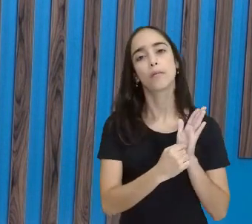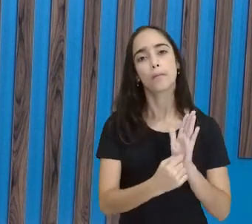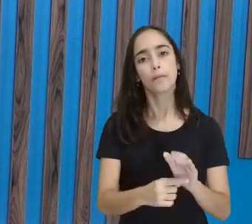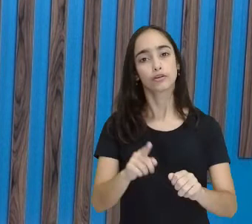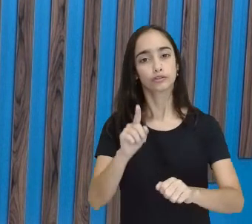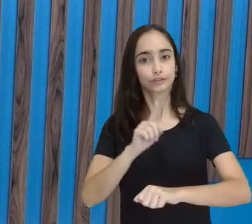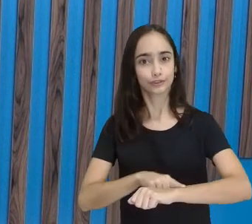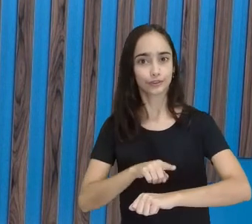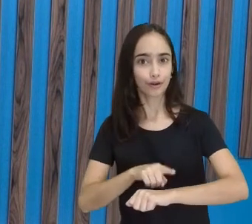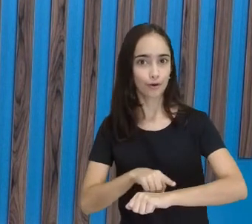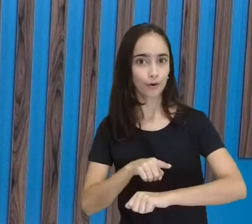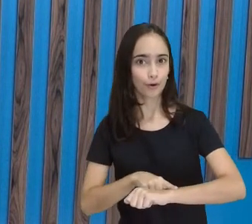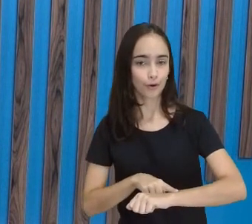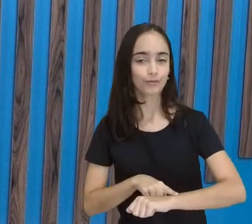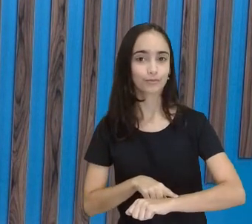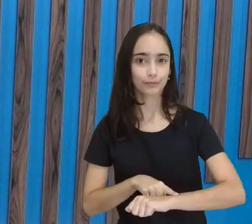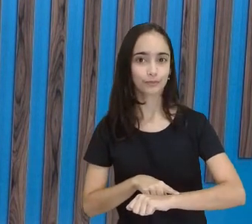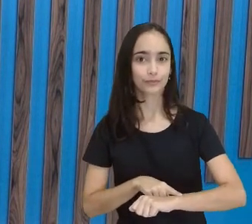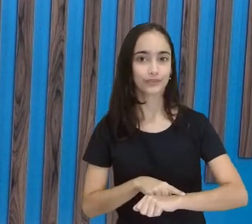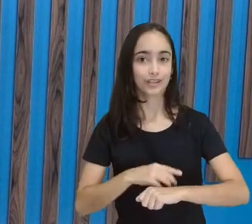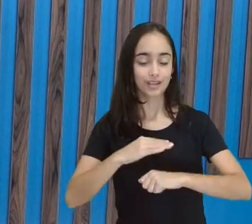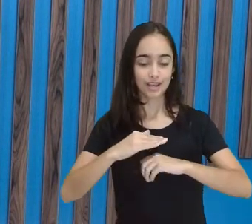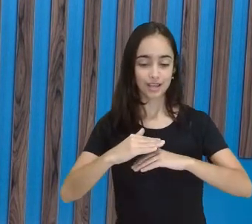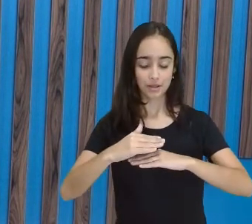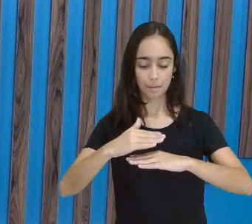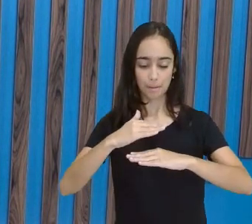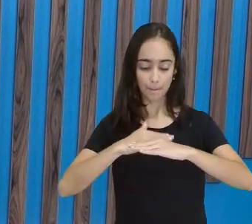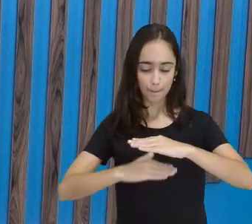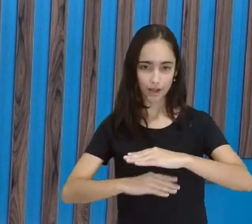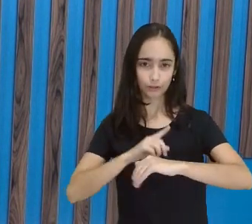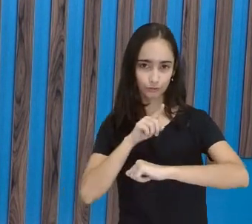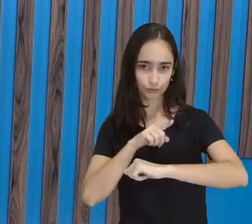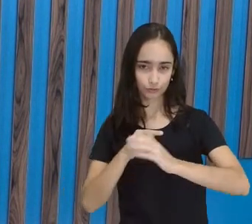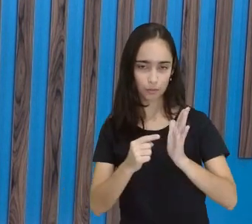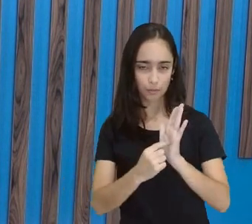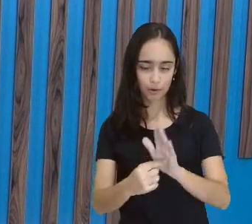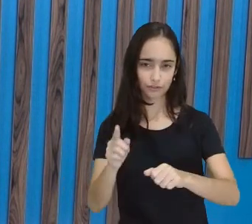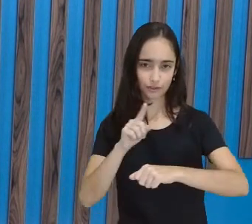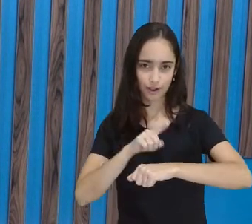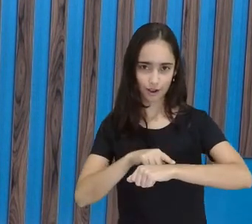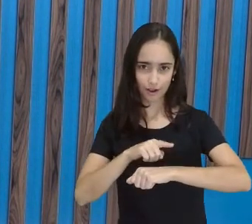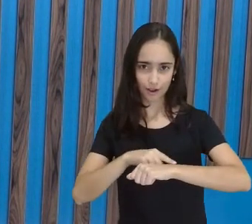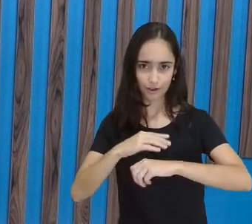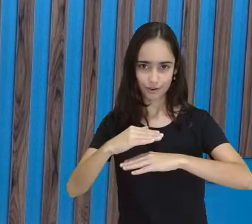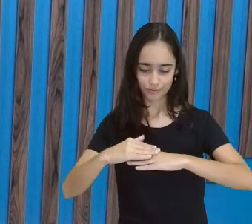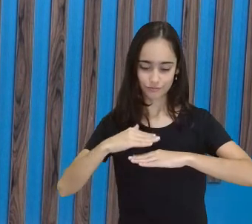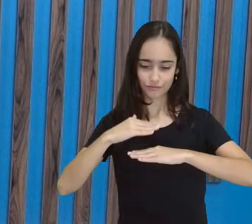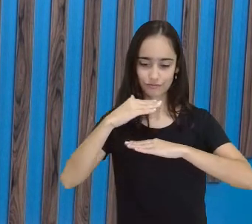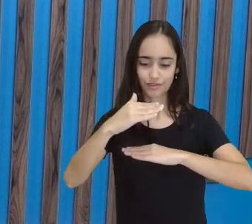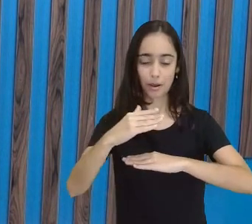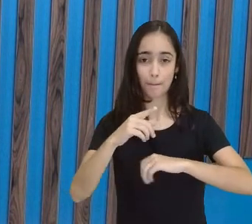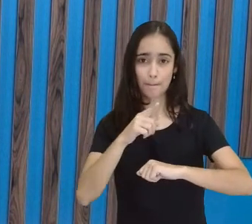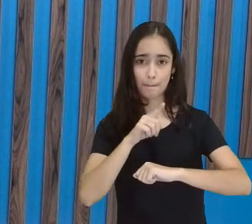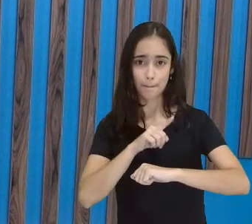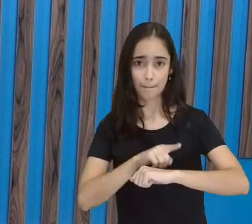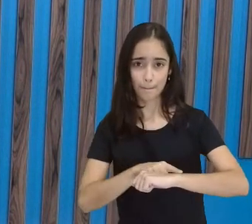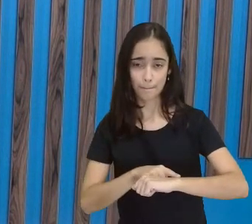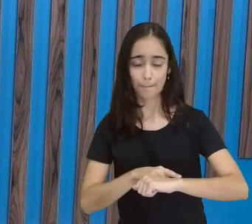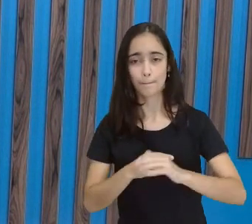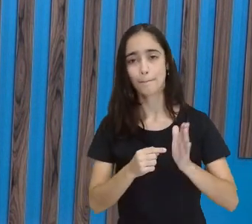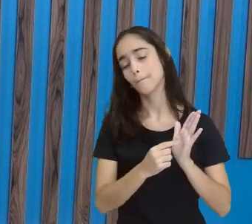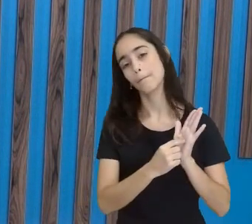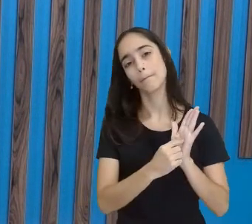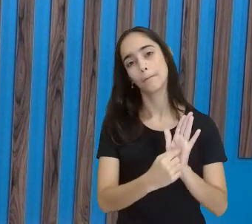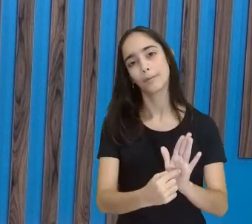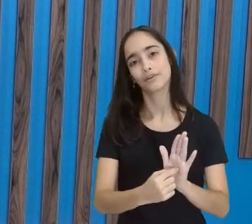a hora embaixo e em cima tá lá colocando a temperatura ali da cidade naquele momento,